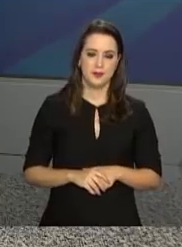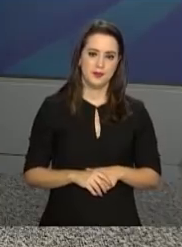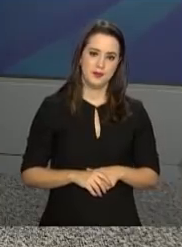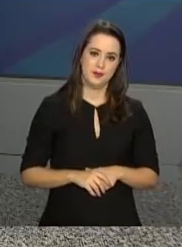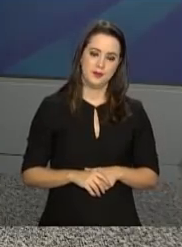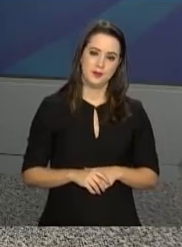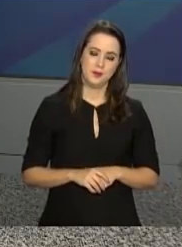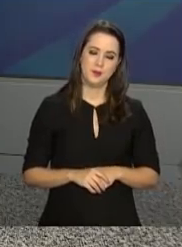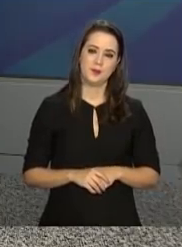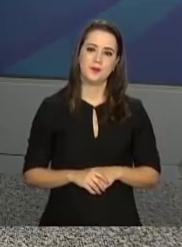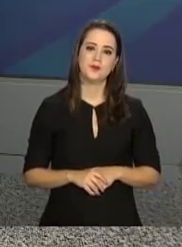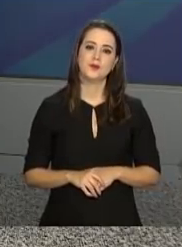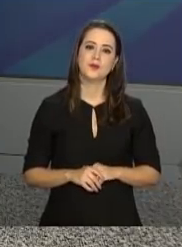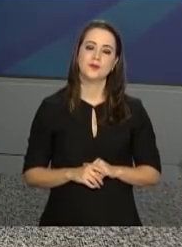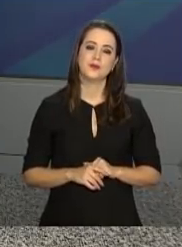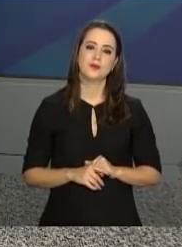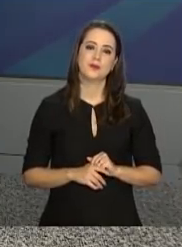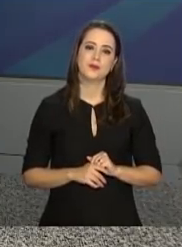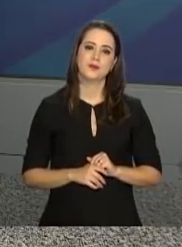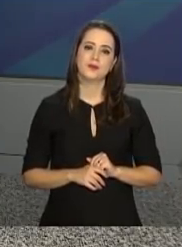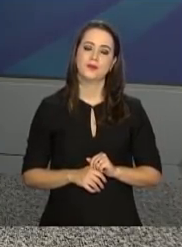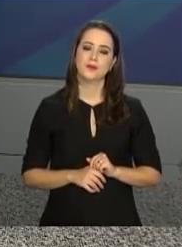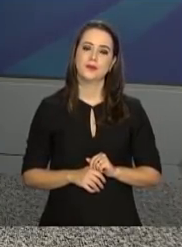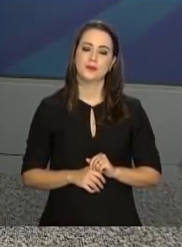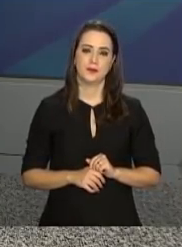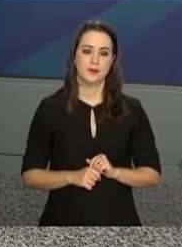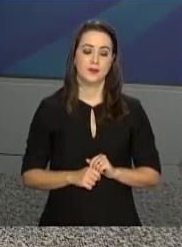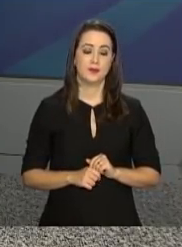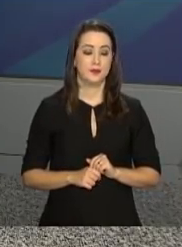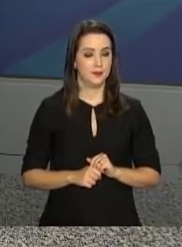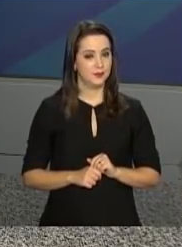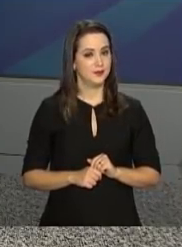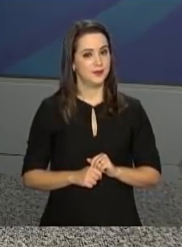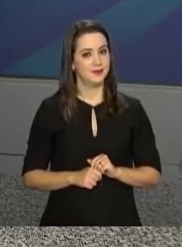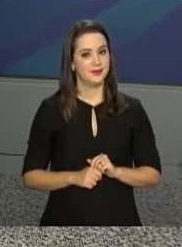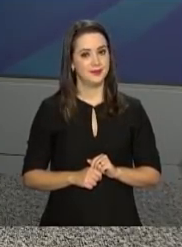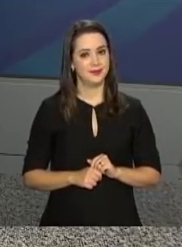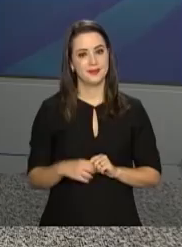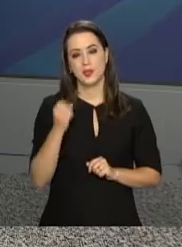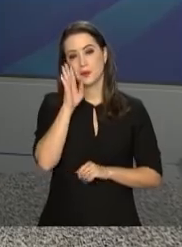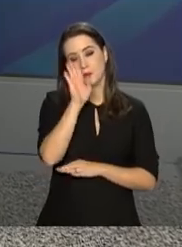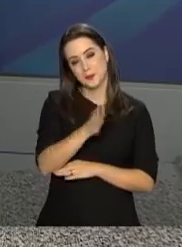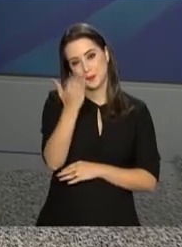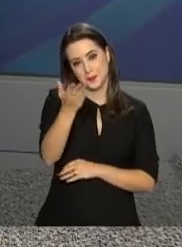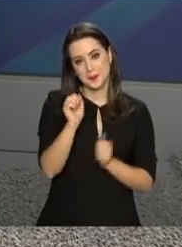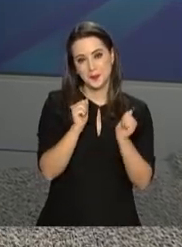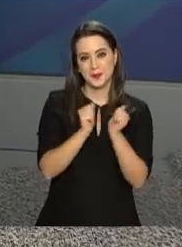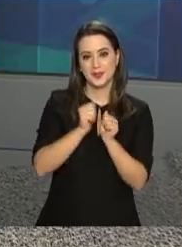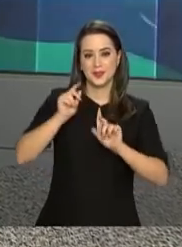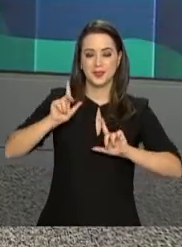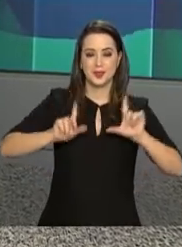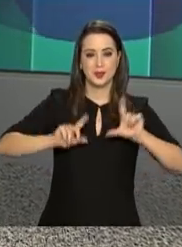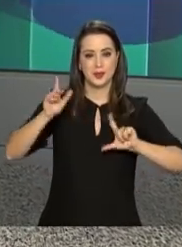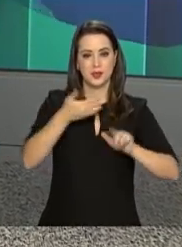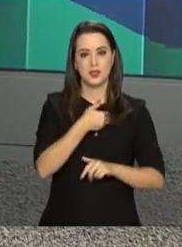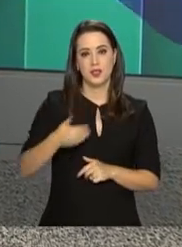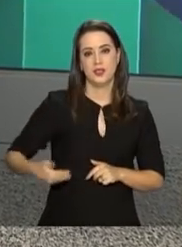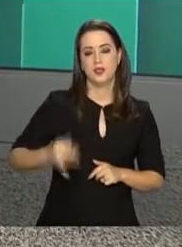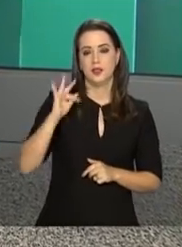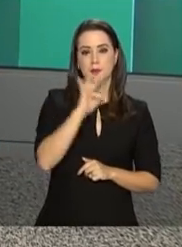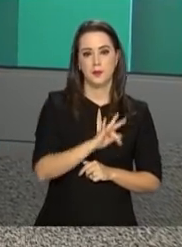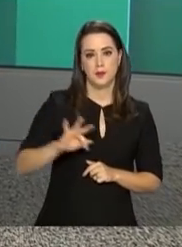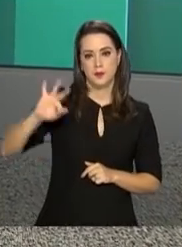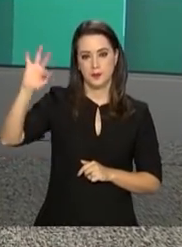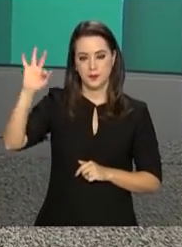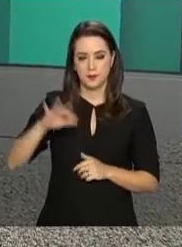é 61 99867 87 87 Uma boa tarde para você continue com a gente aqui na